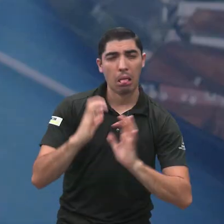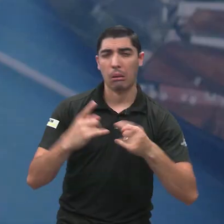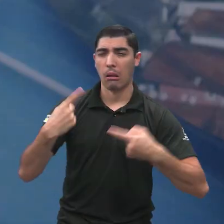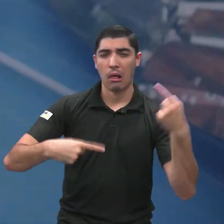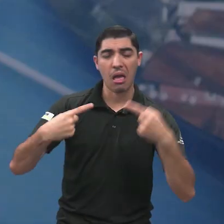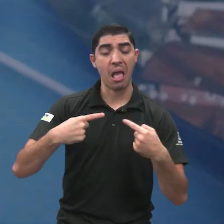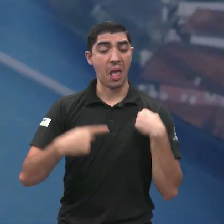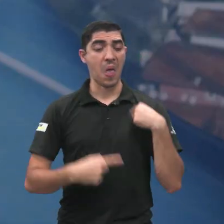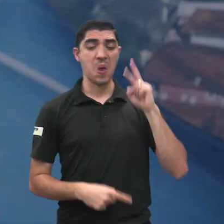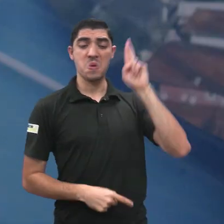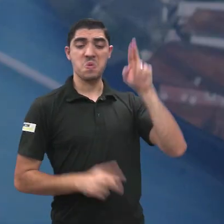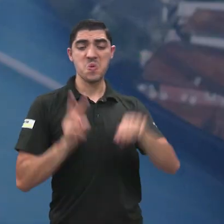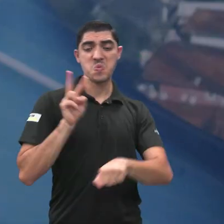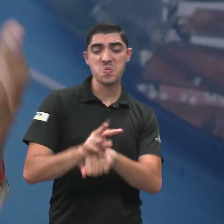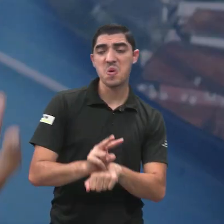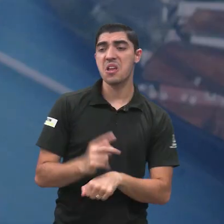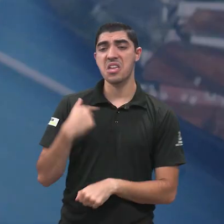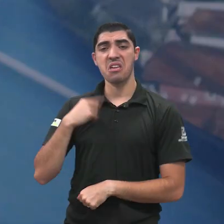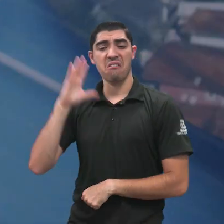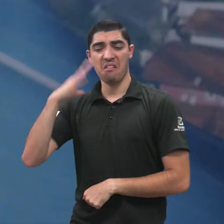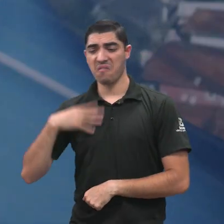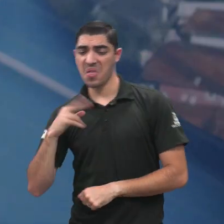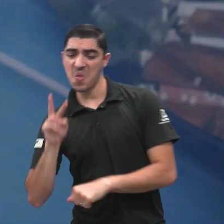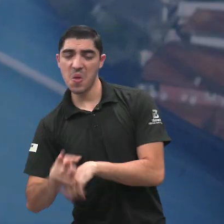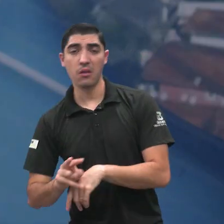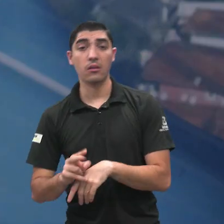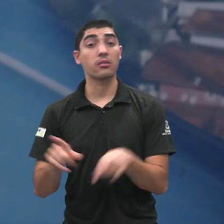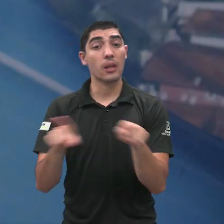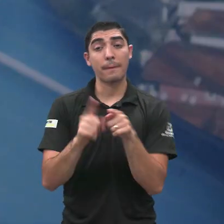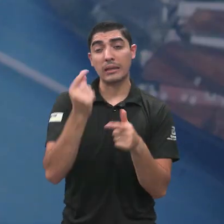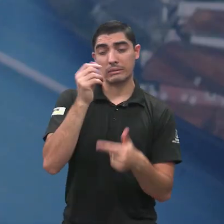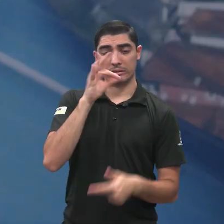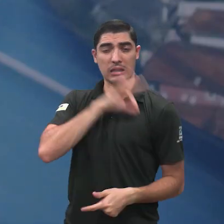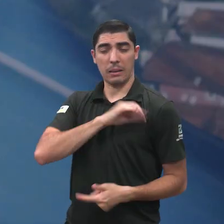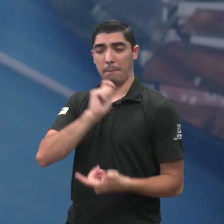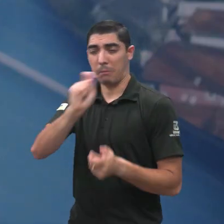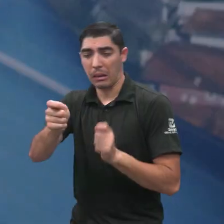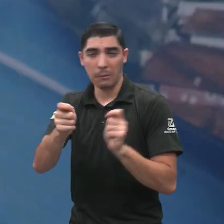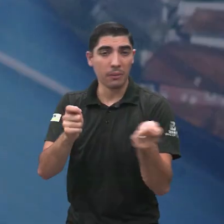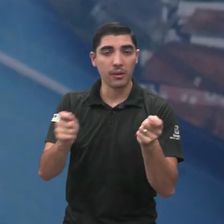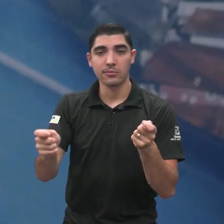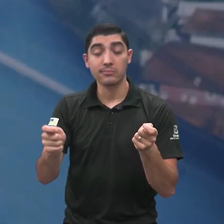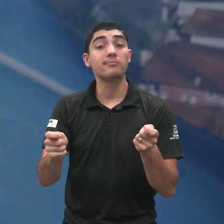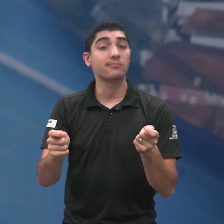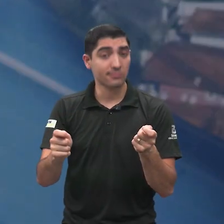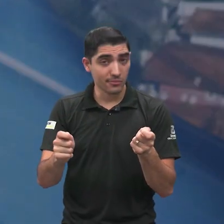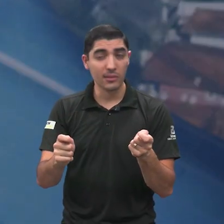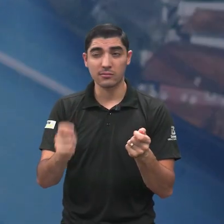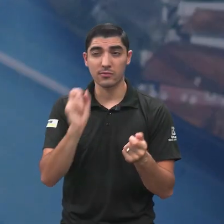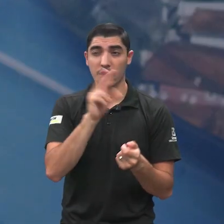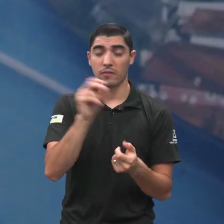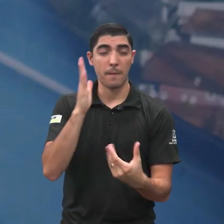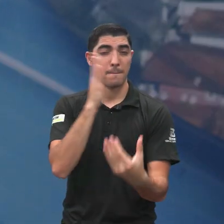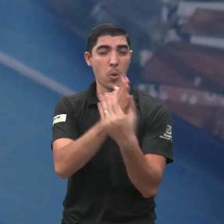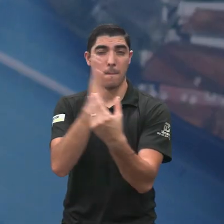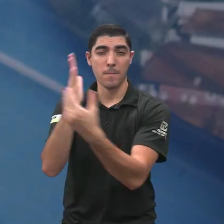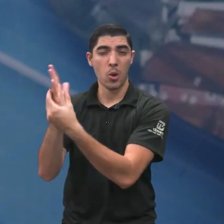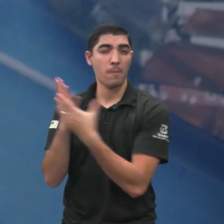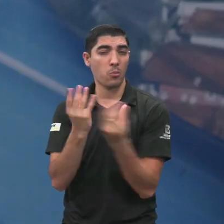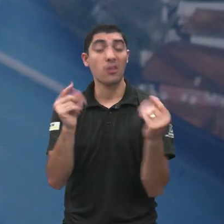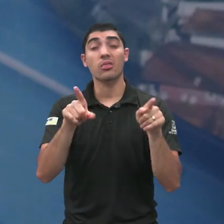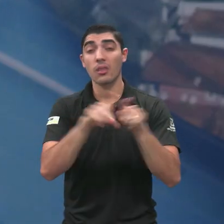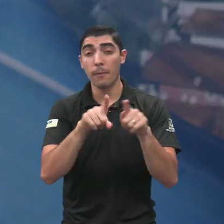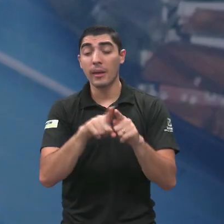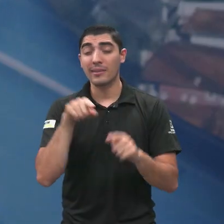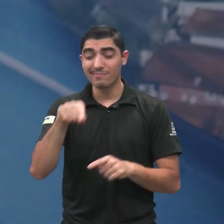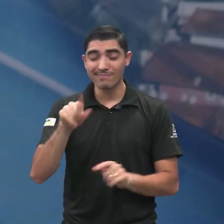de convivência, de pensão também. E justamente nessa questão dessa presença, né? Que é o abandono, que